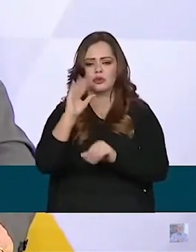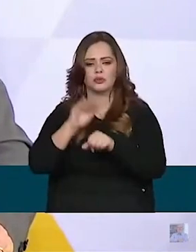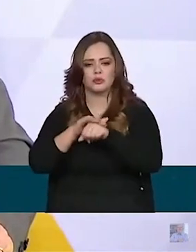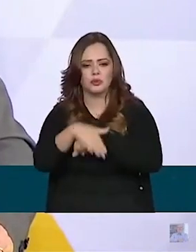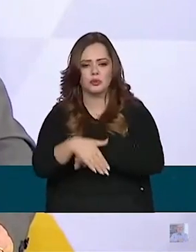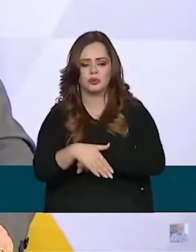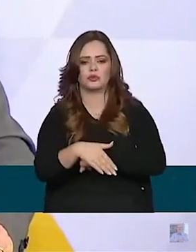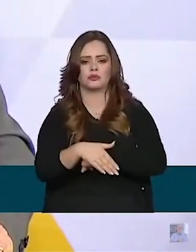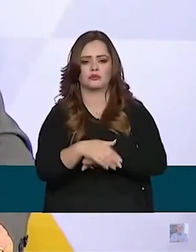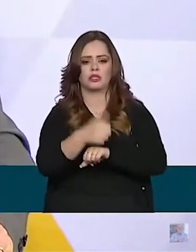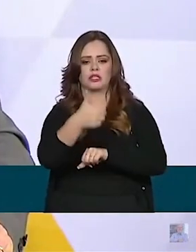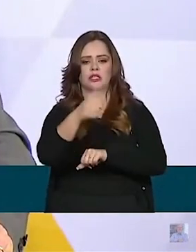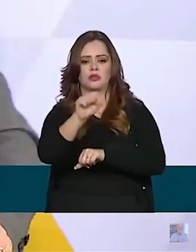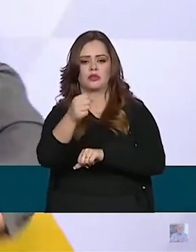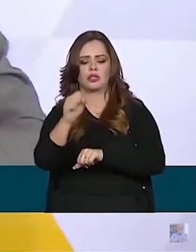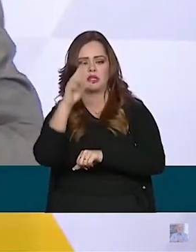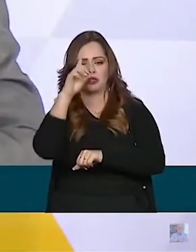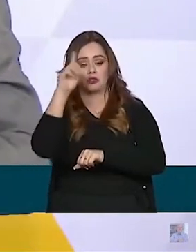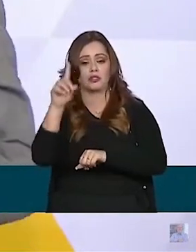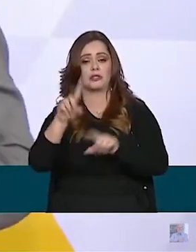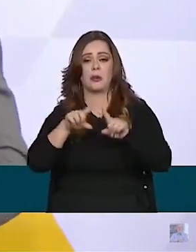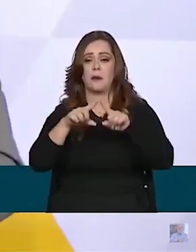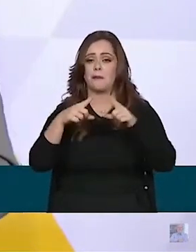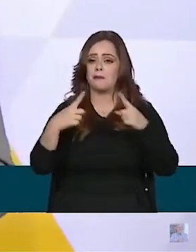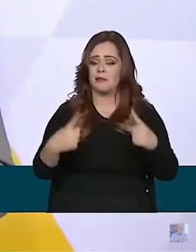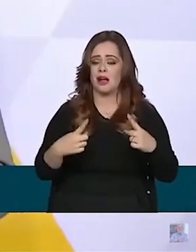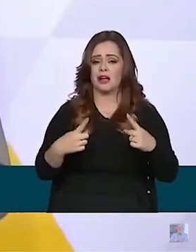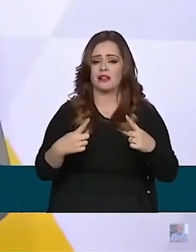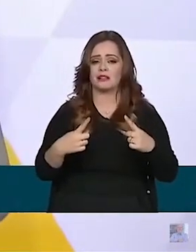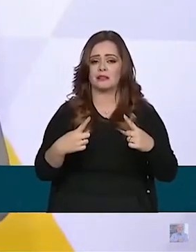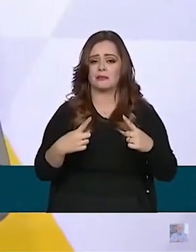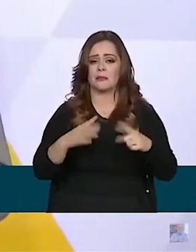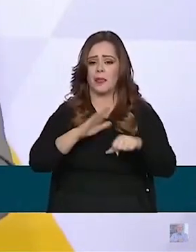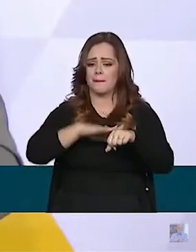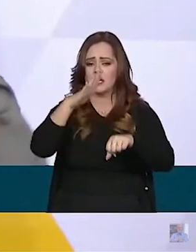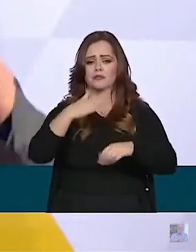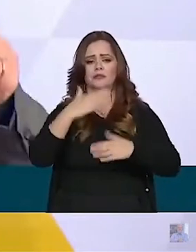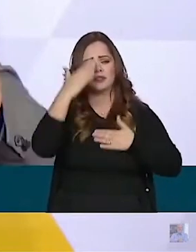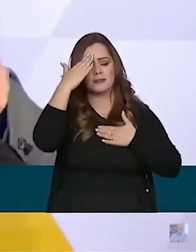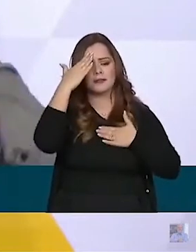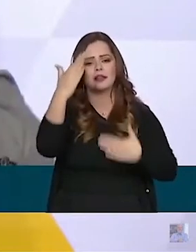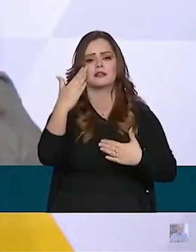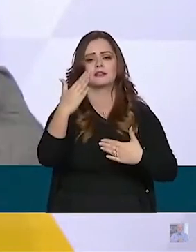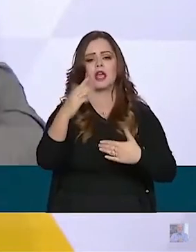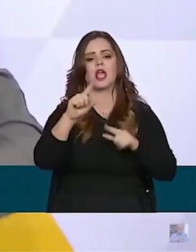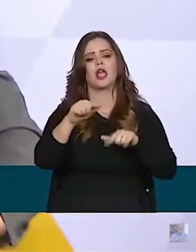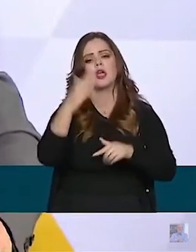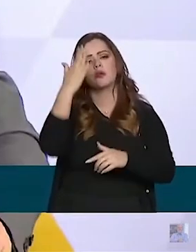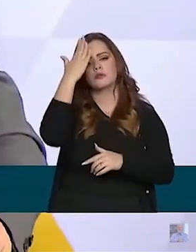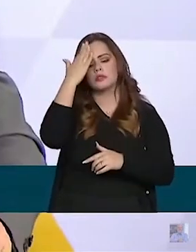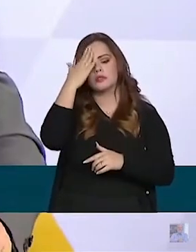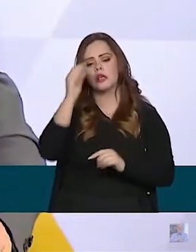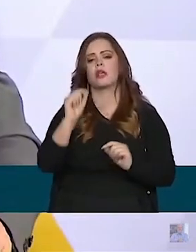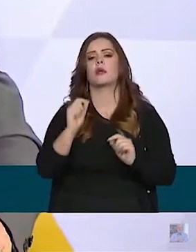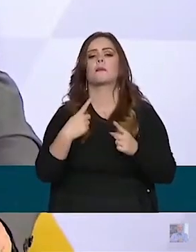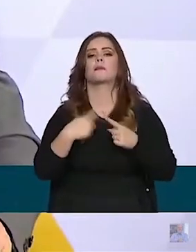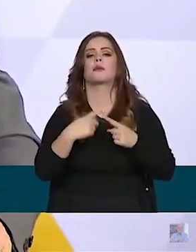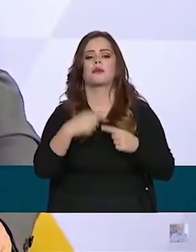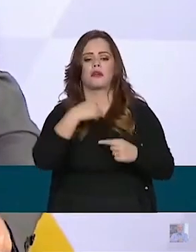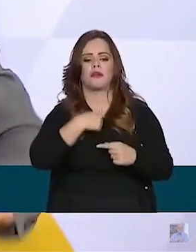durante 580 dias. Mas mais do que agradecimento, eu sei qual é a razão pela qual eu estou